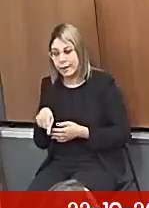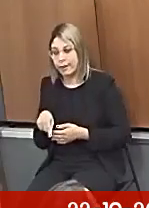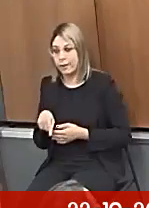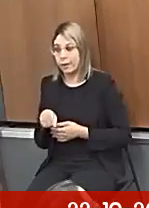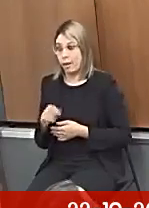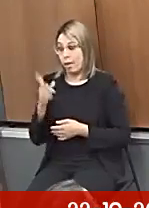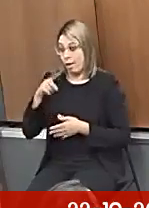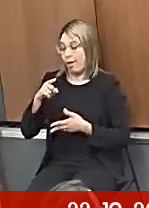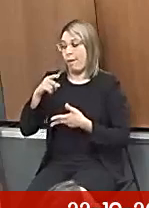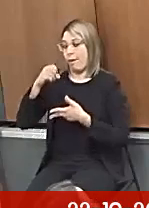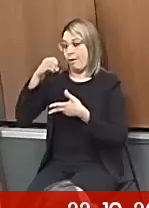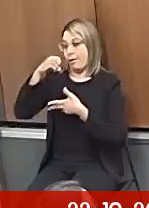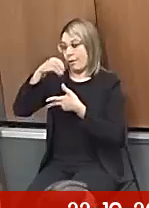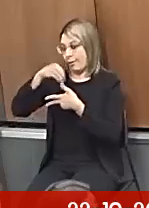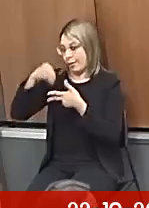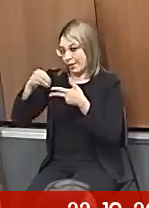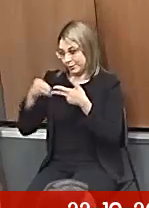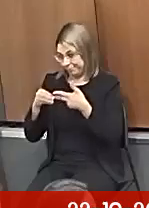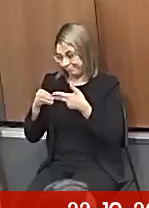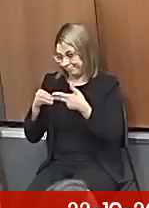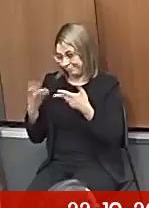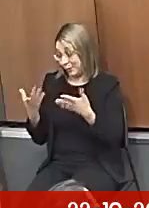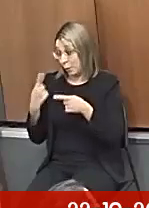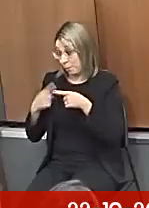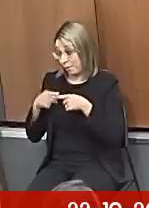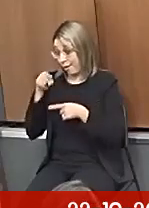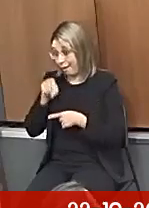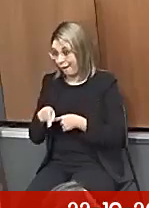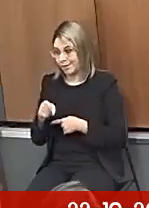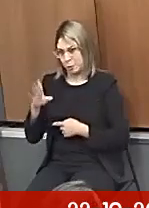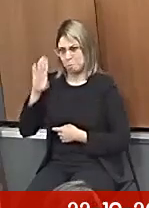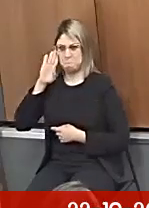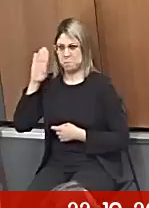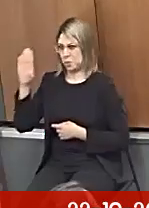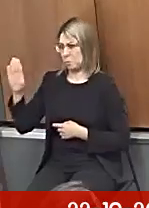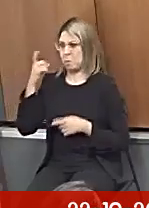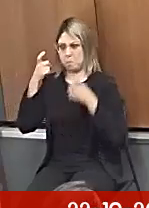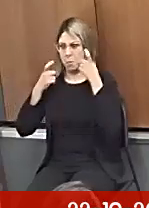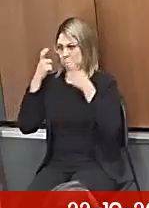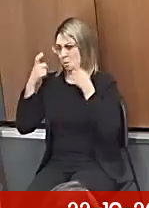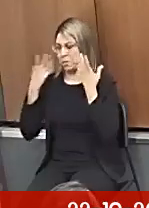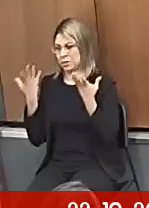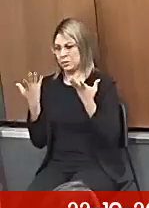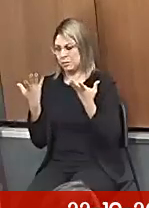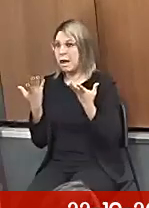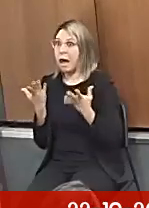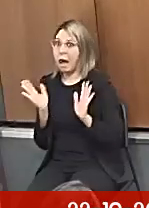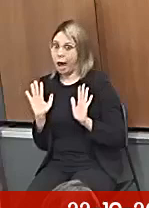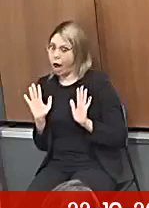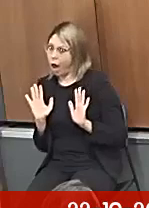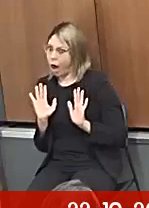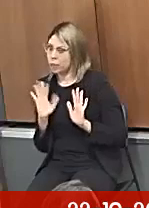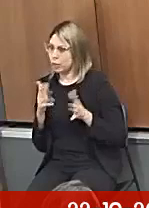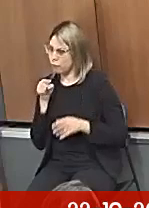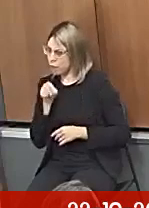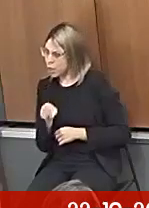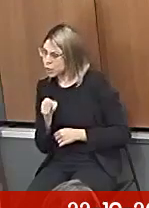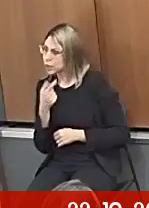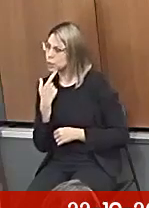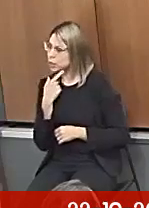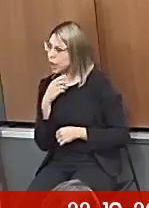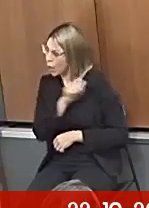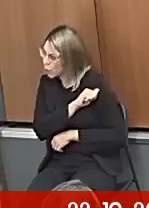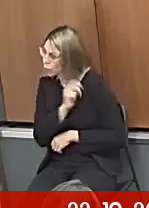do Enem. Porque essa é a principal preocupação. Mas será que esse